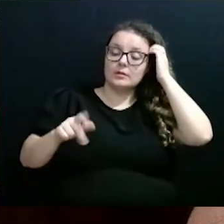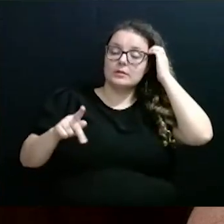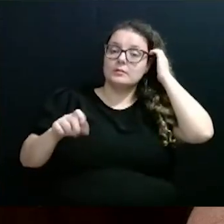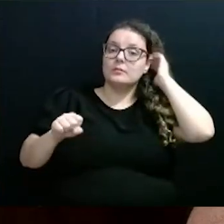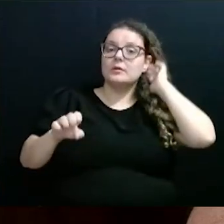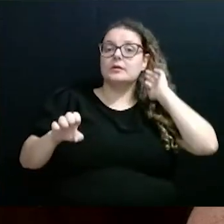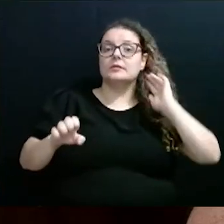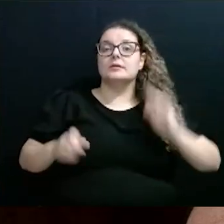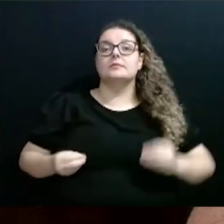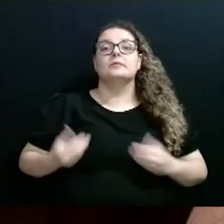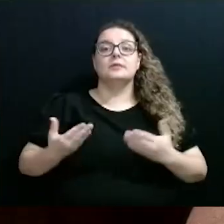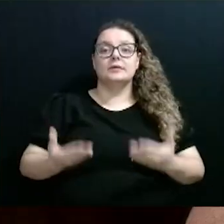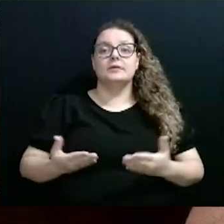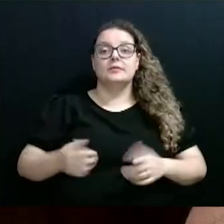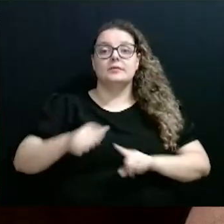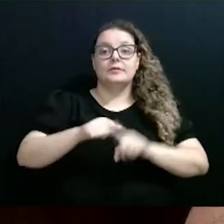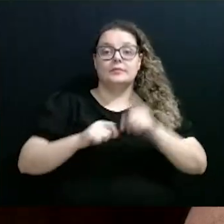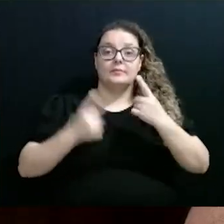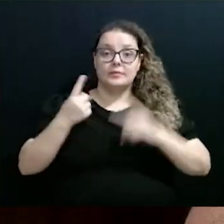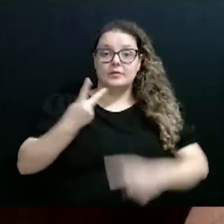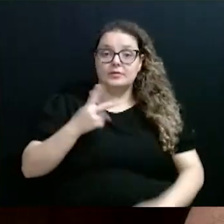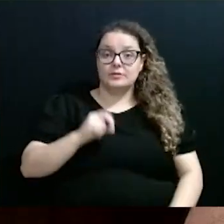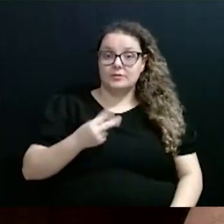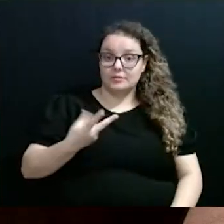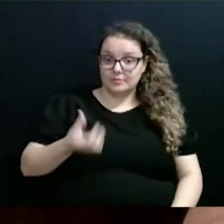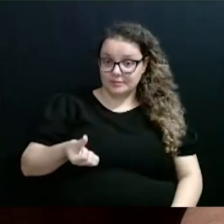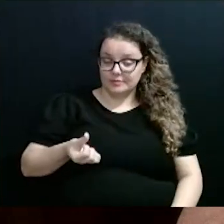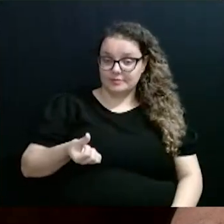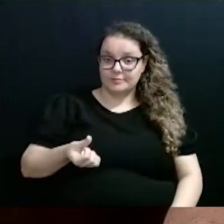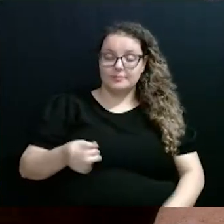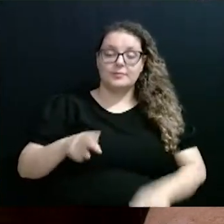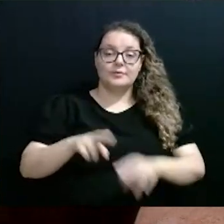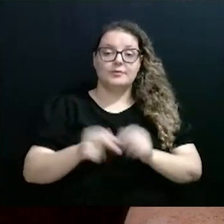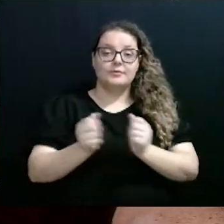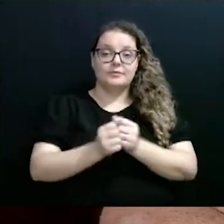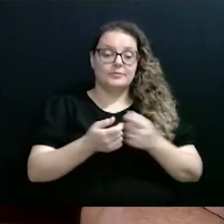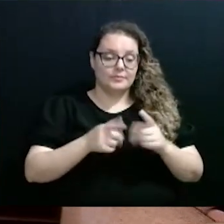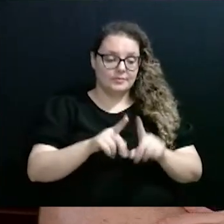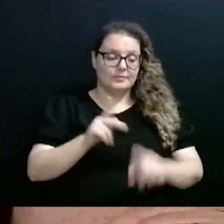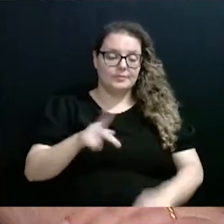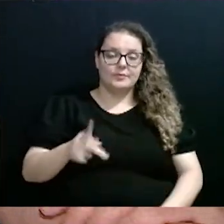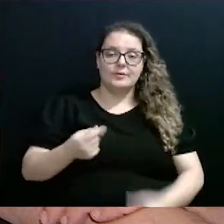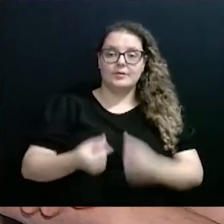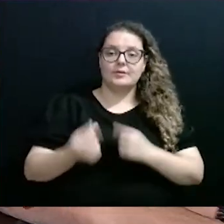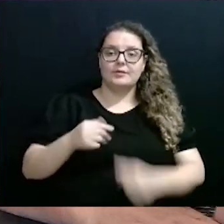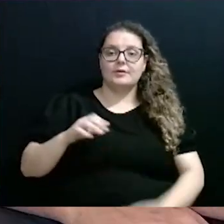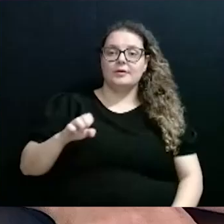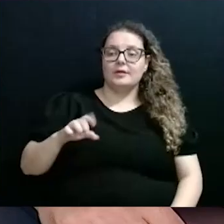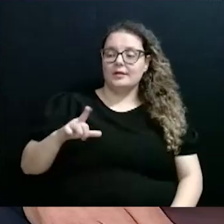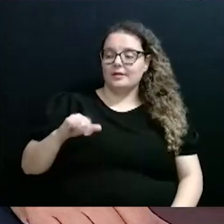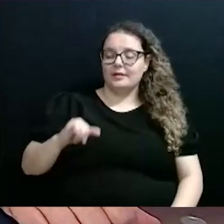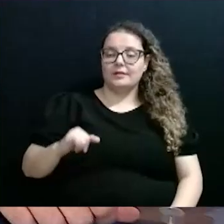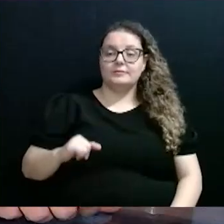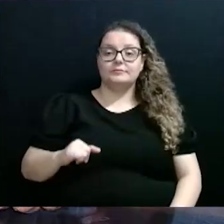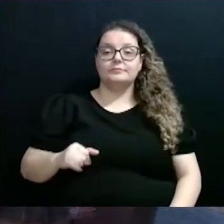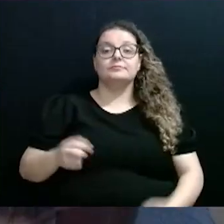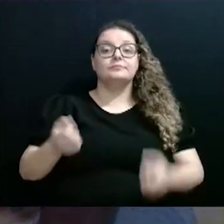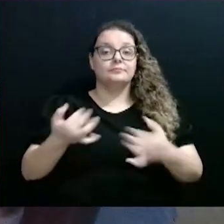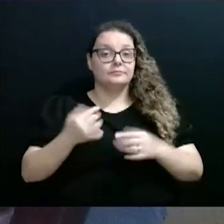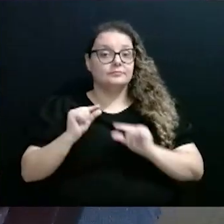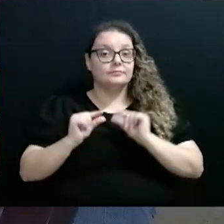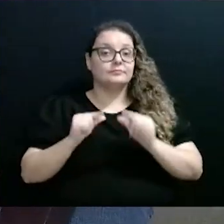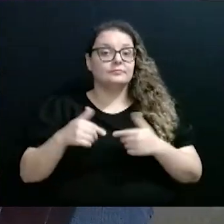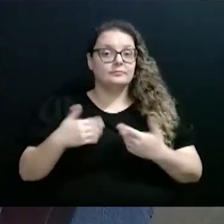ser entregue em fevereiro de 2026. Por isso, ao meu lado está o professor de Economia Eli Boruchovicius, que vai nos explicar mais sobre